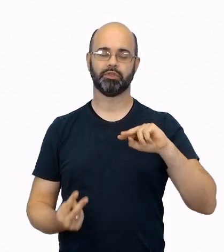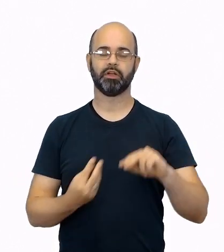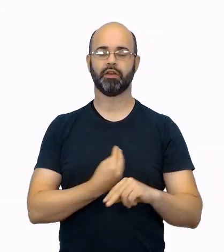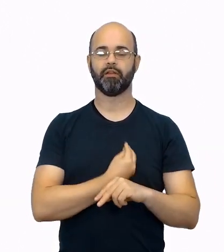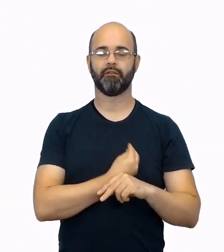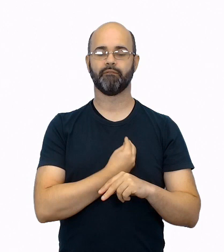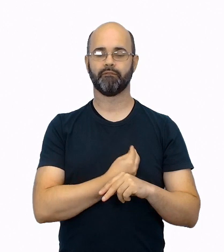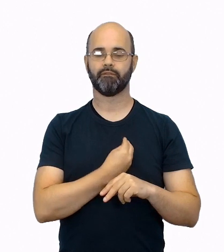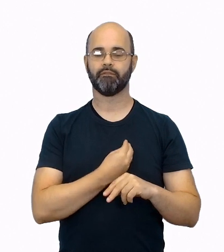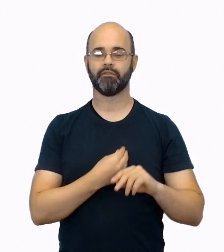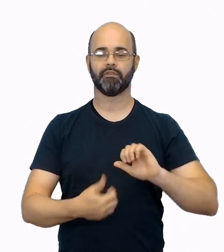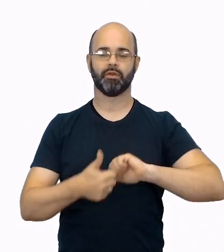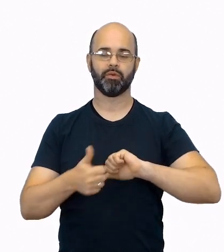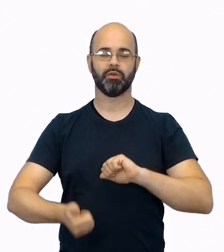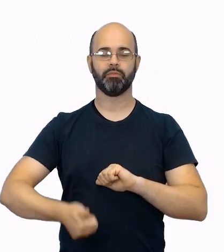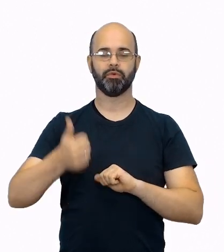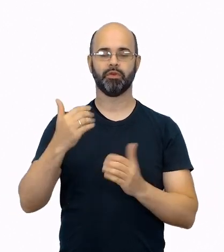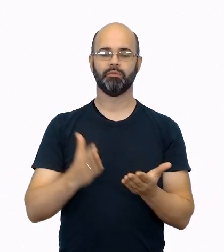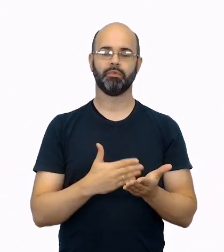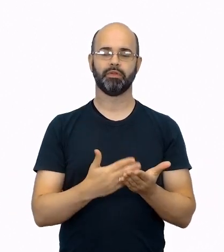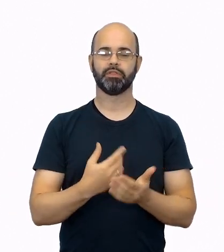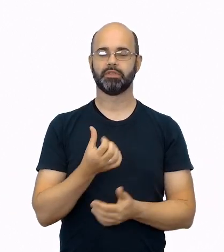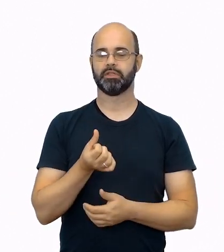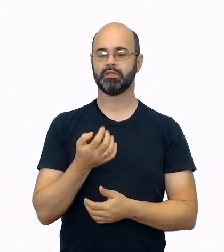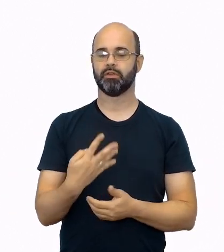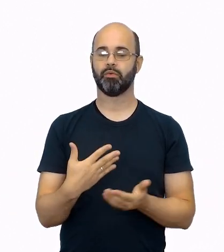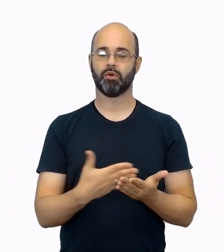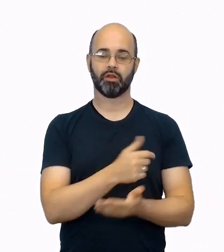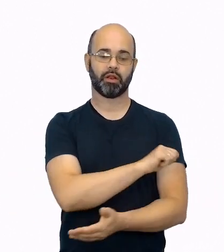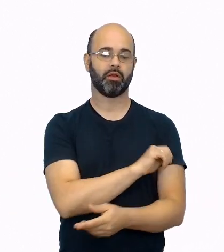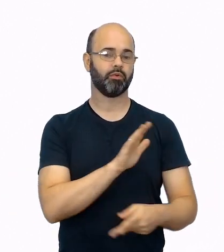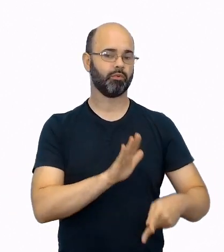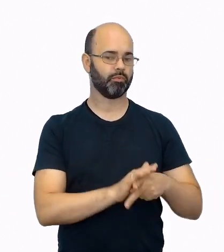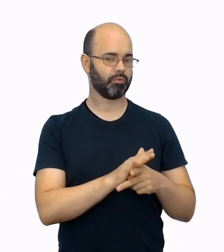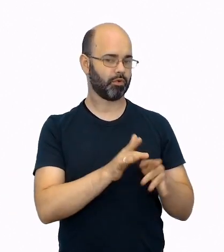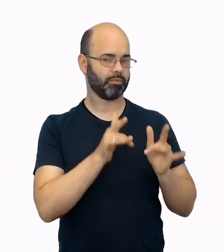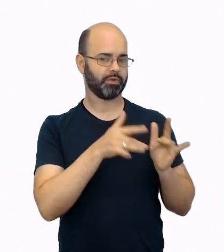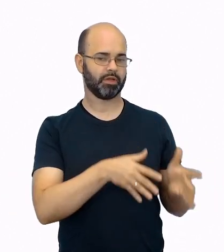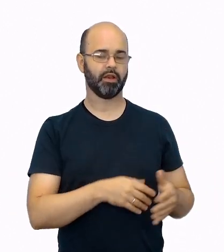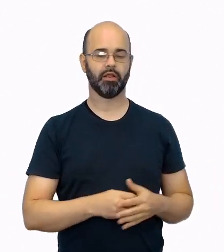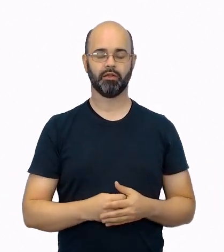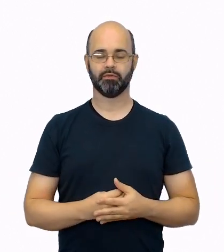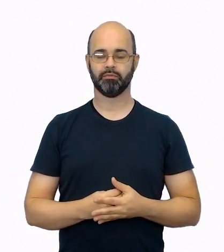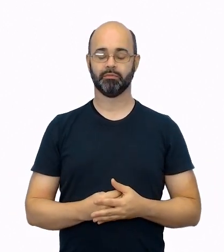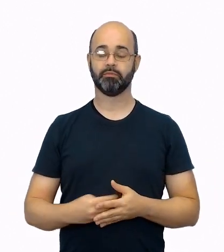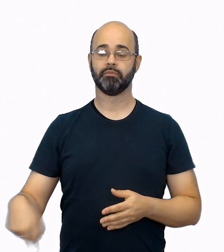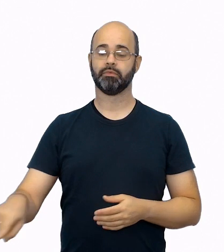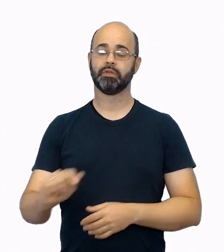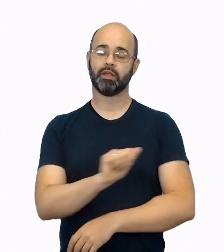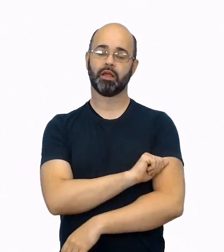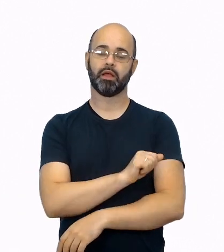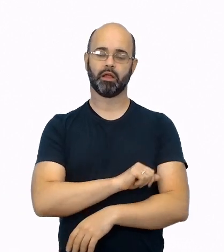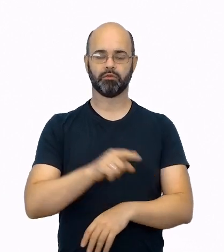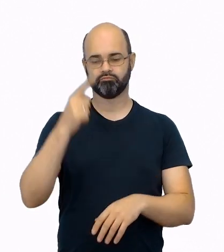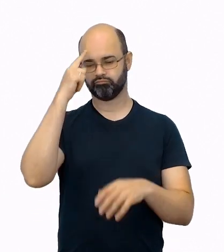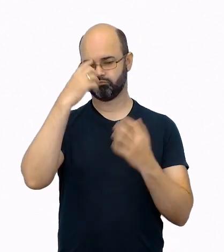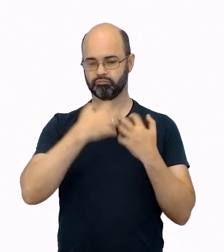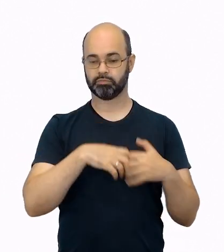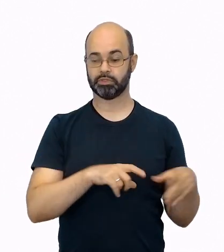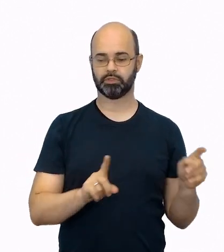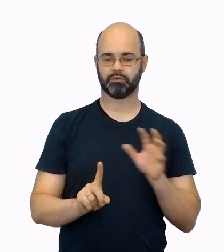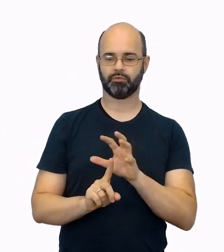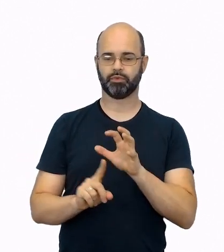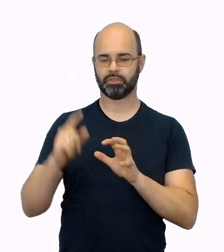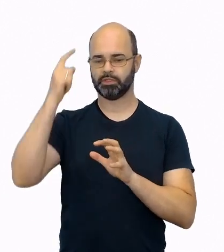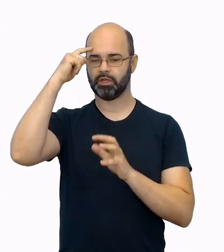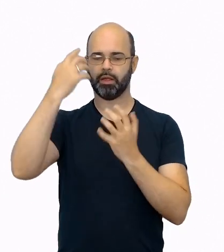página 64 do Caderno do Estudante. Essa é uma atividade que leva os estudantes a refletir a respeito da importância da